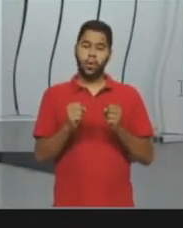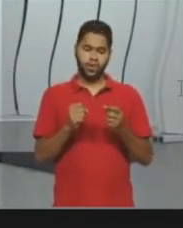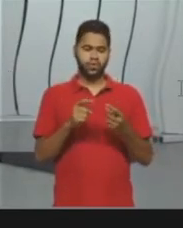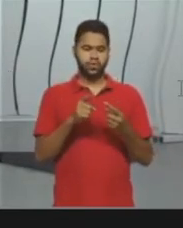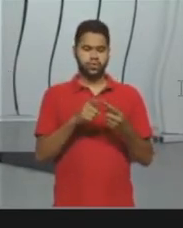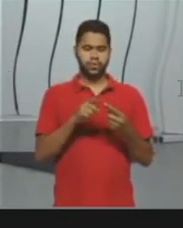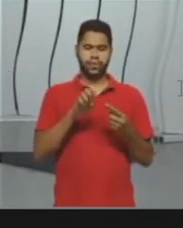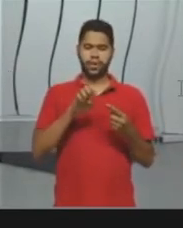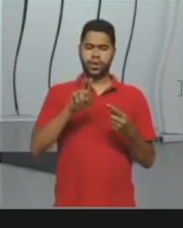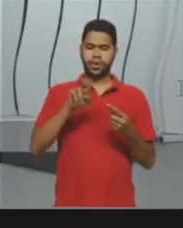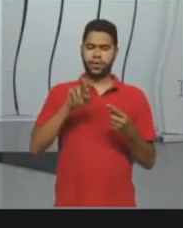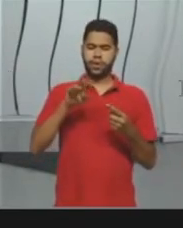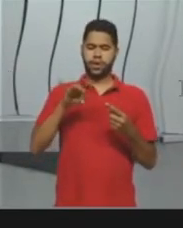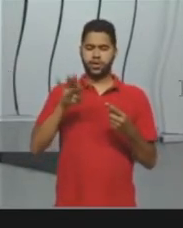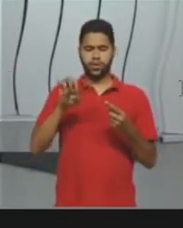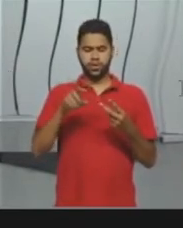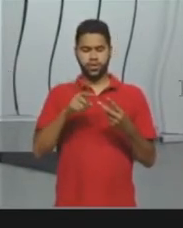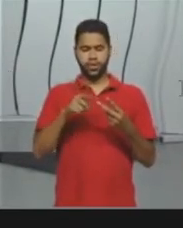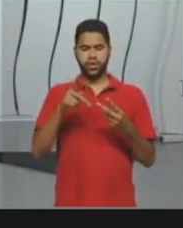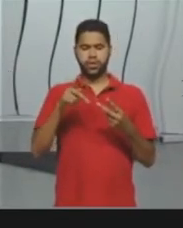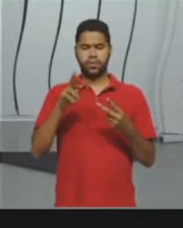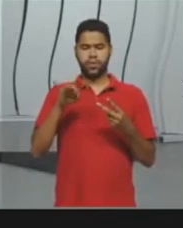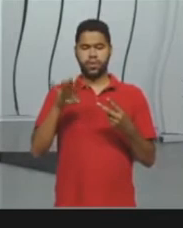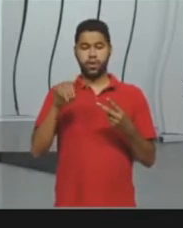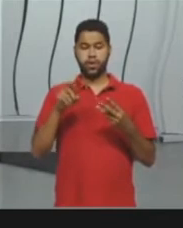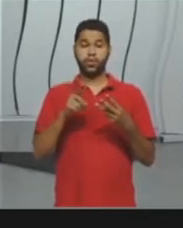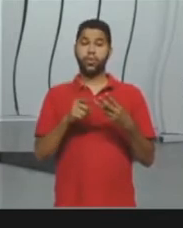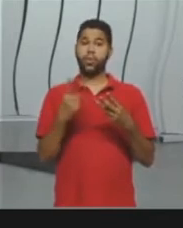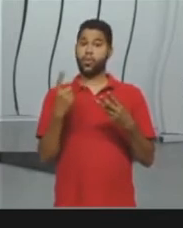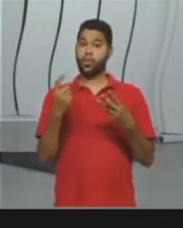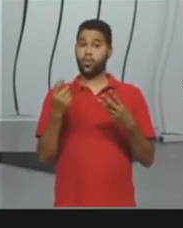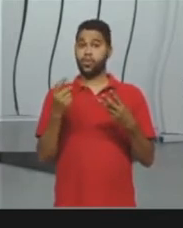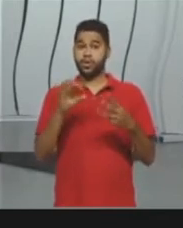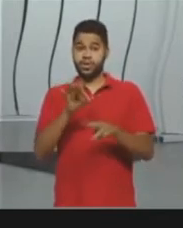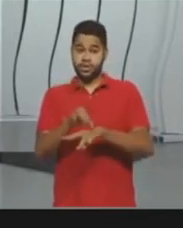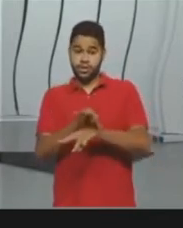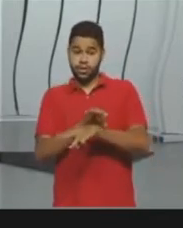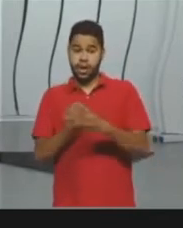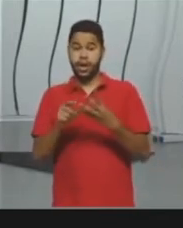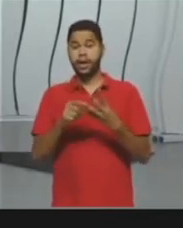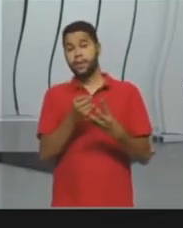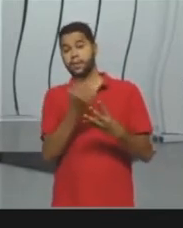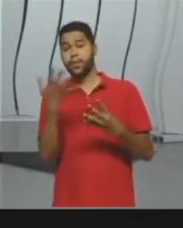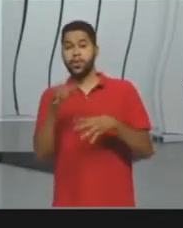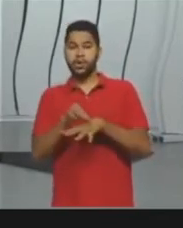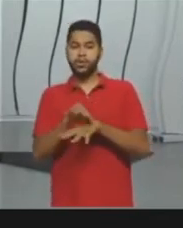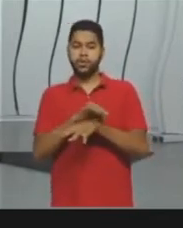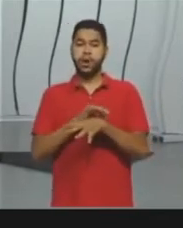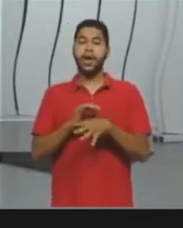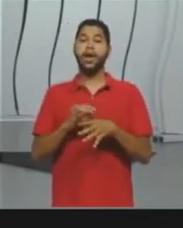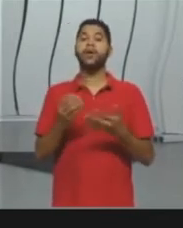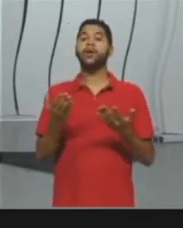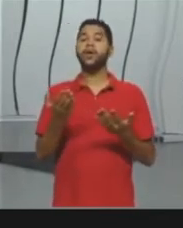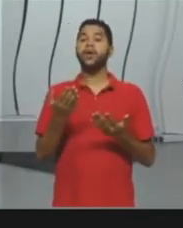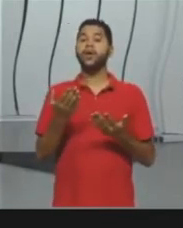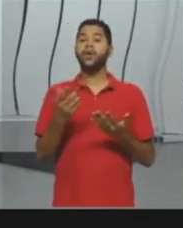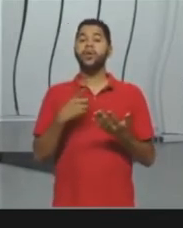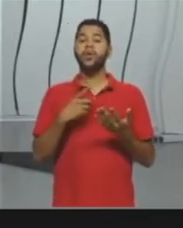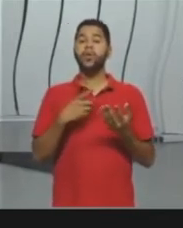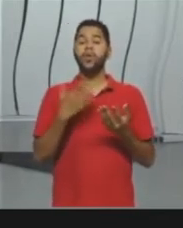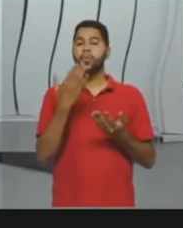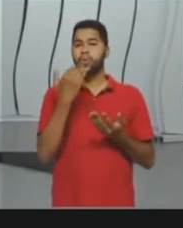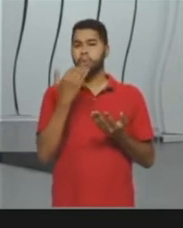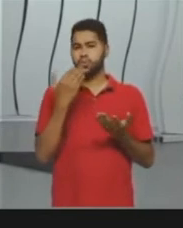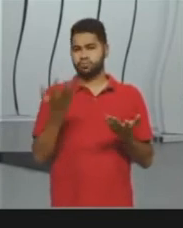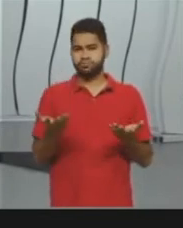de uma única célula ou várias células, ou seja, unicelular ou pluricelular. E agora tem o modo de nutrição. Existem